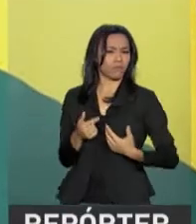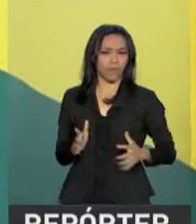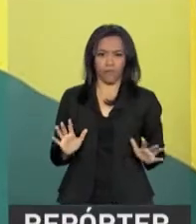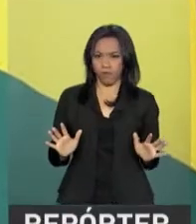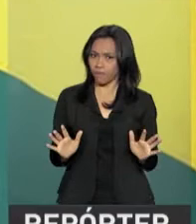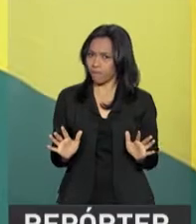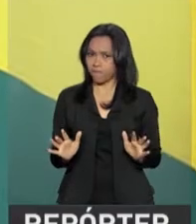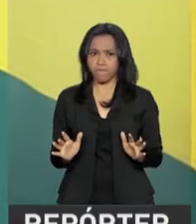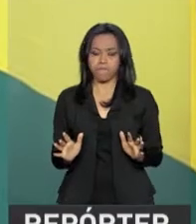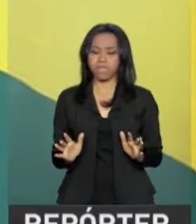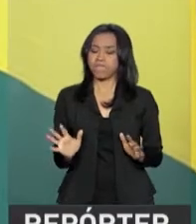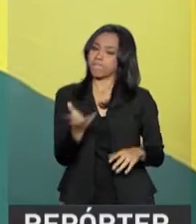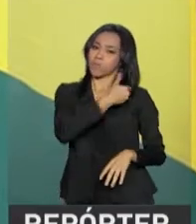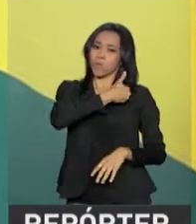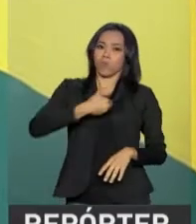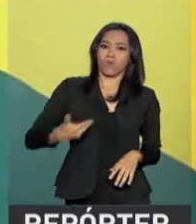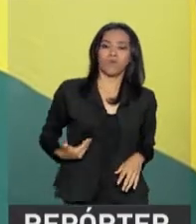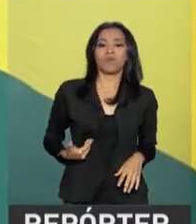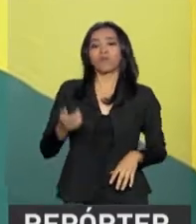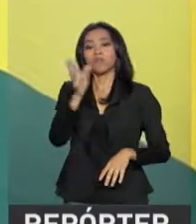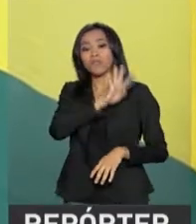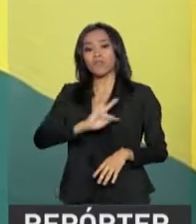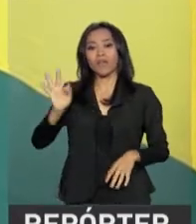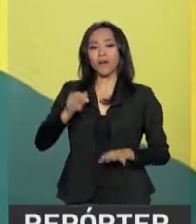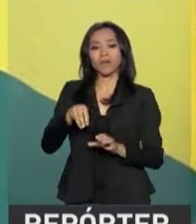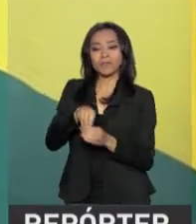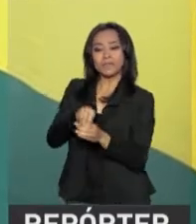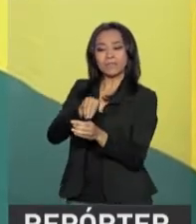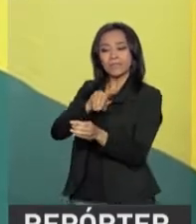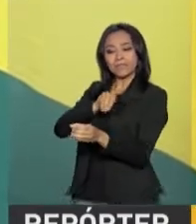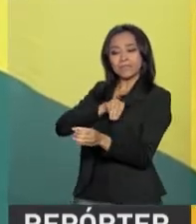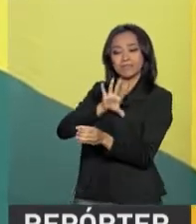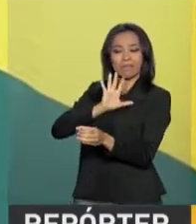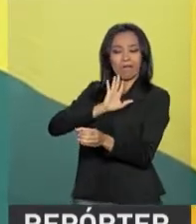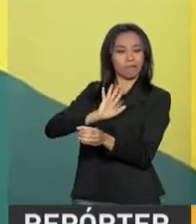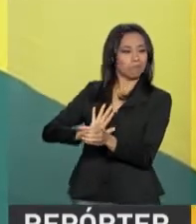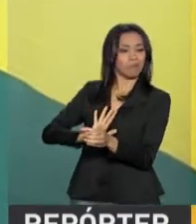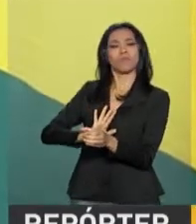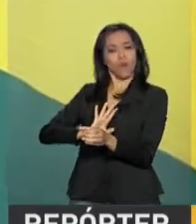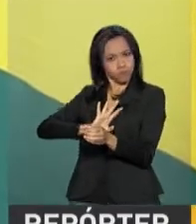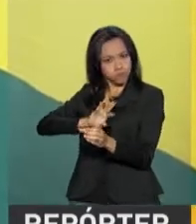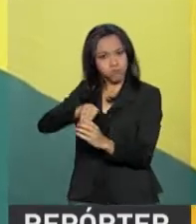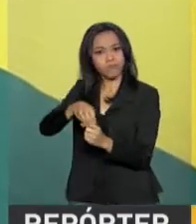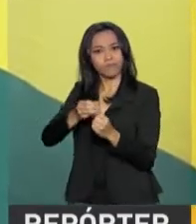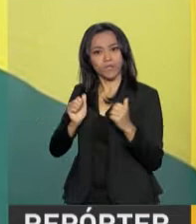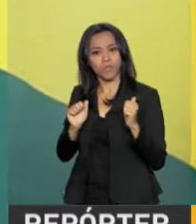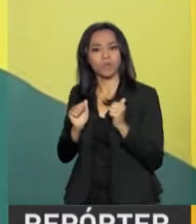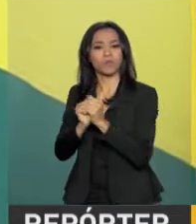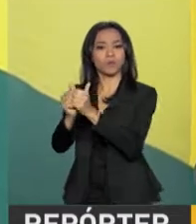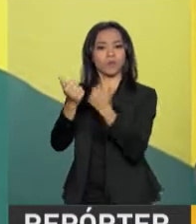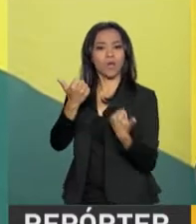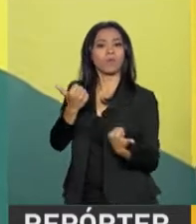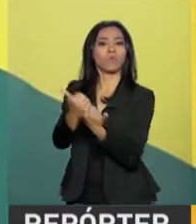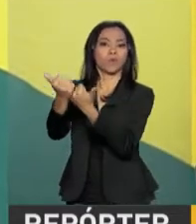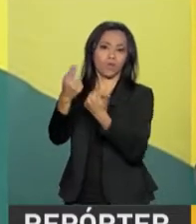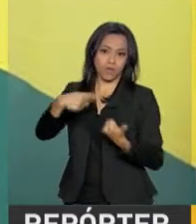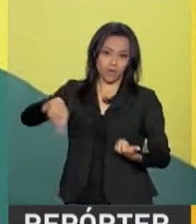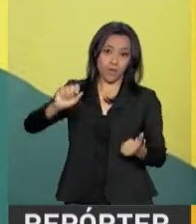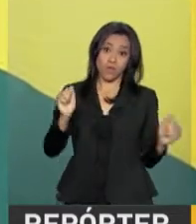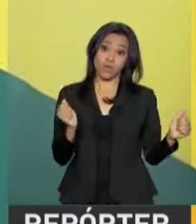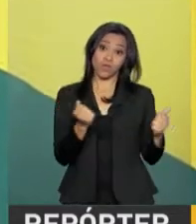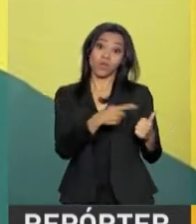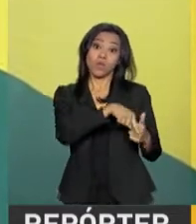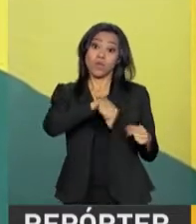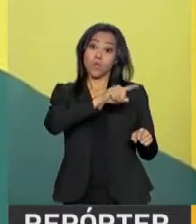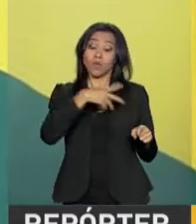o governo federal não vai se furtar de contribuir como já está contribuindo através do ministério da saúde e do ministério